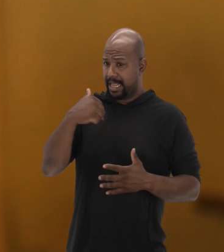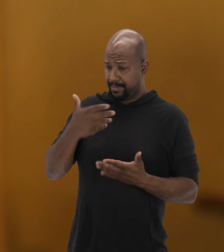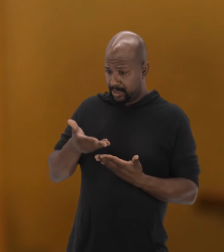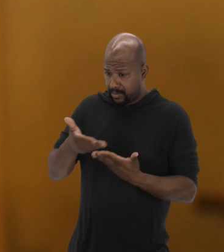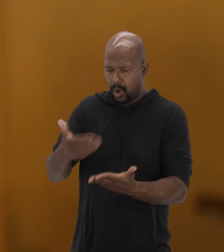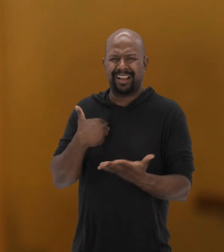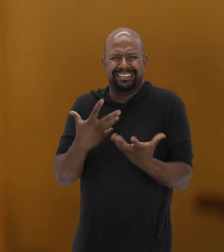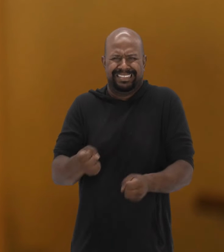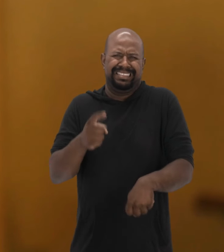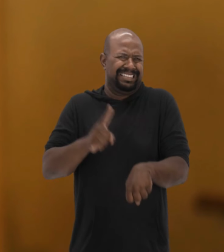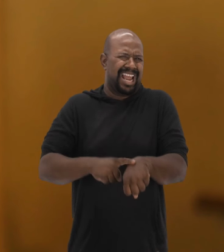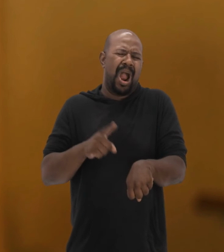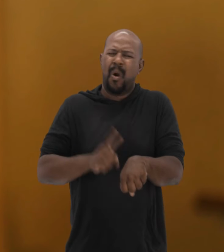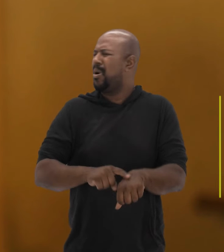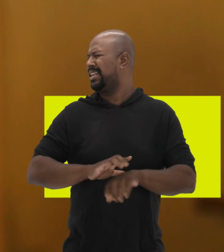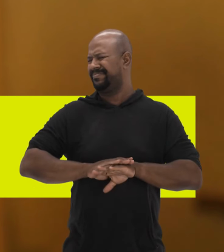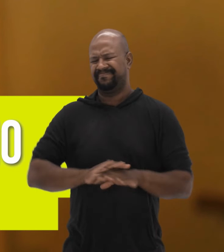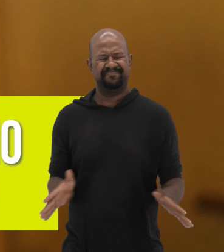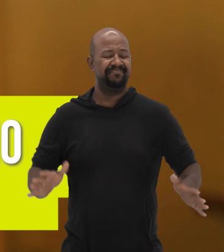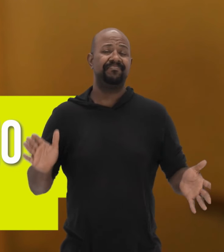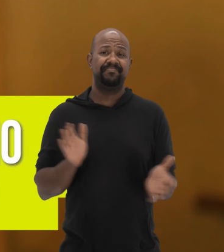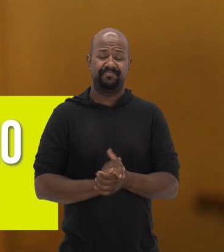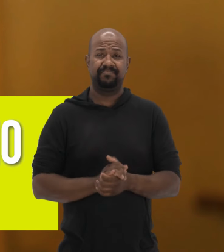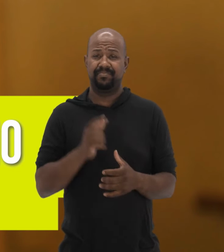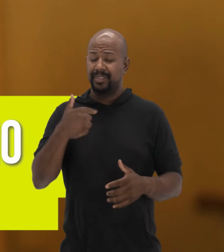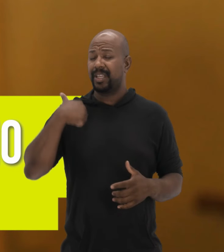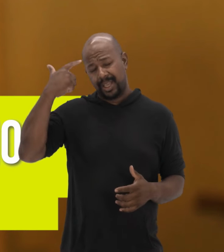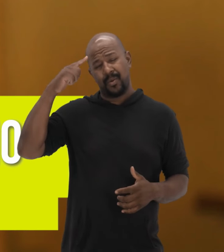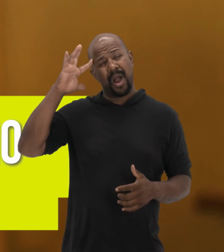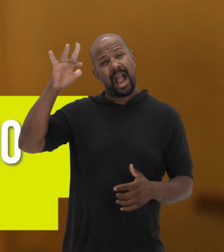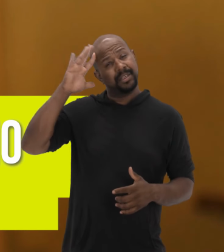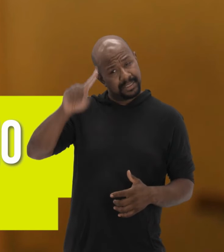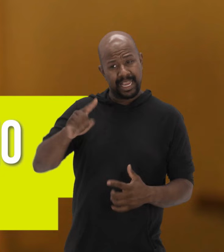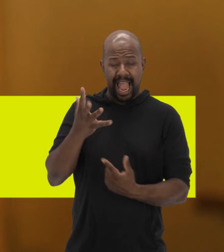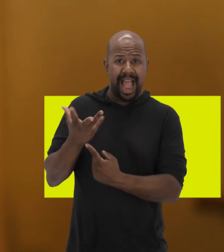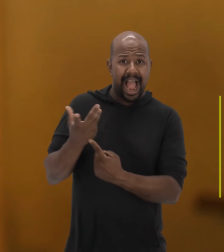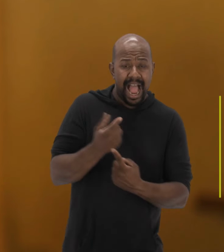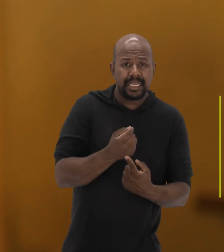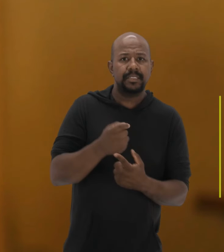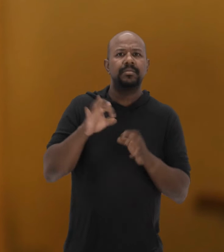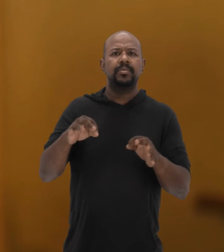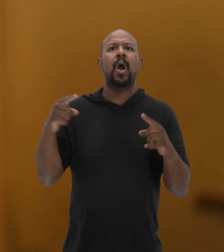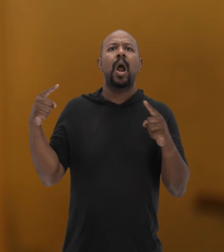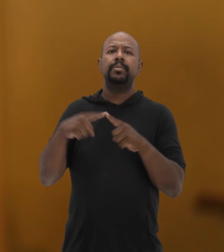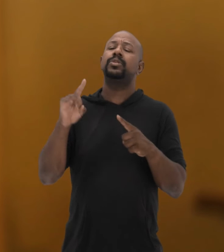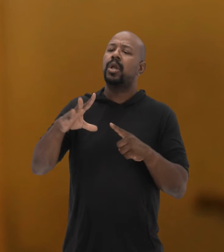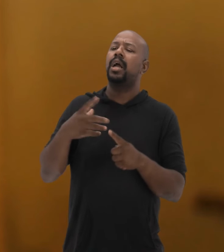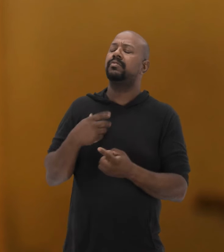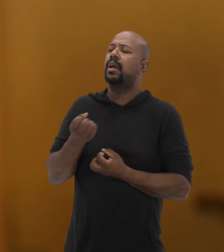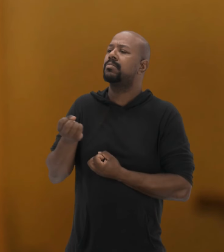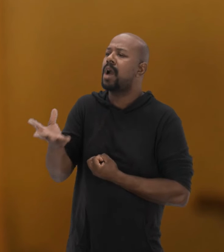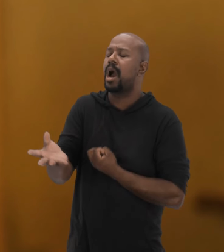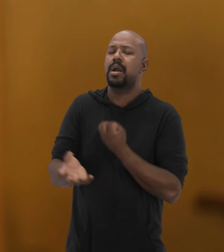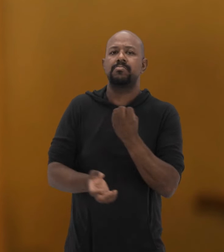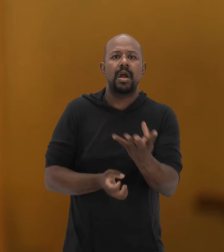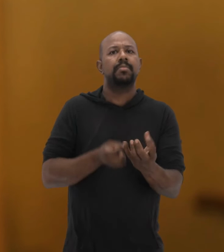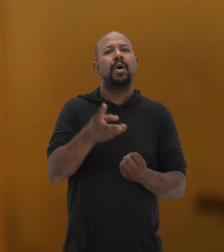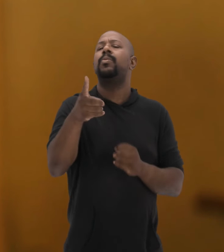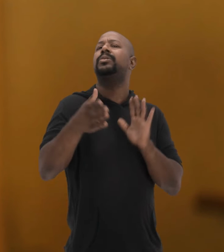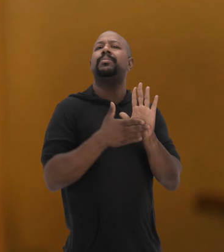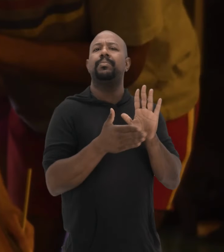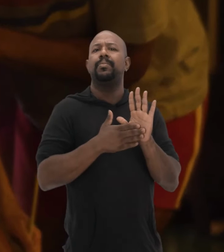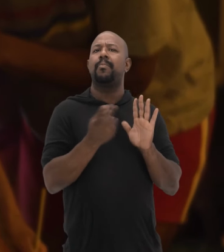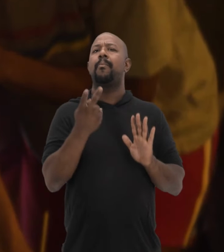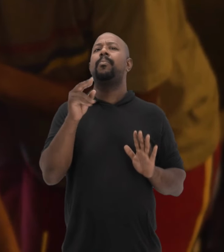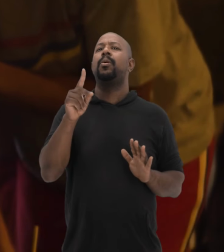a Nina me chamou, eu já aceitei na hora. Na hora. Porque eu acho que a arte só faz sentido se for passada adiante. Ainda mais com